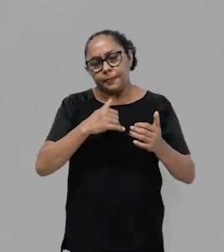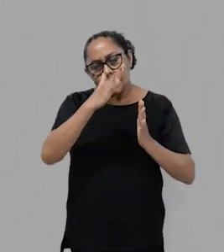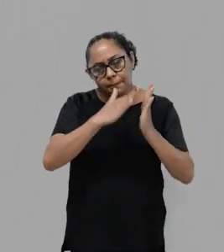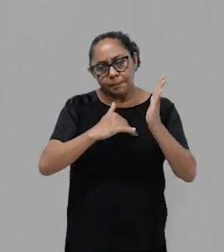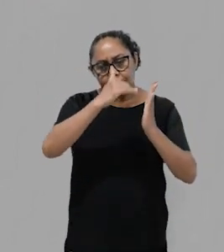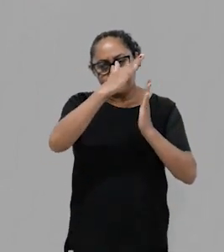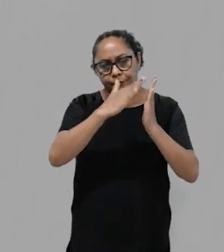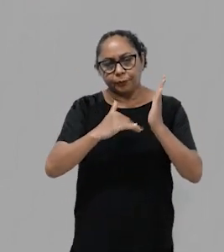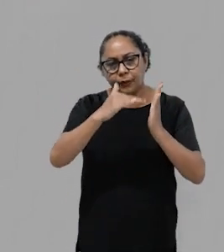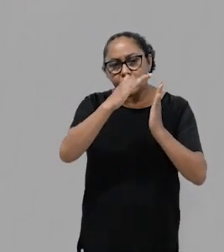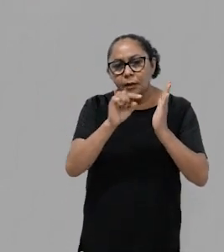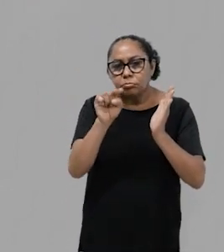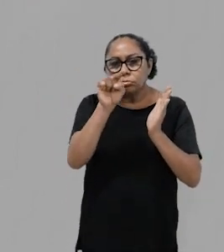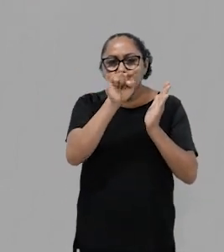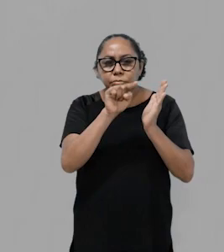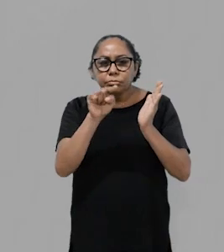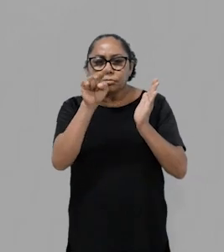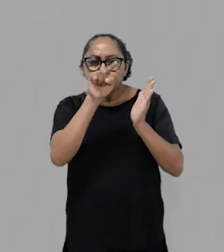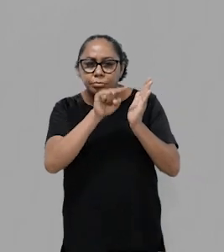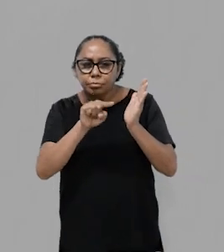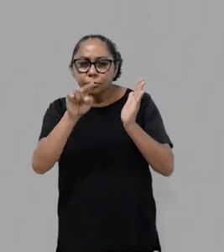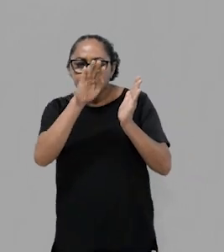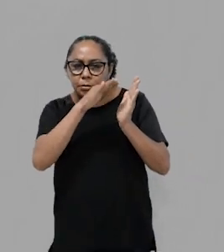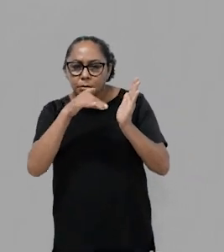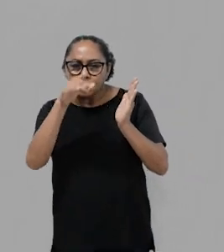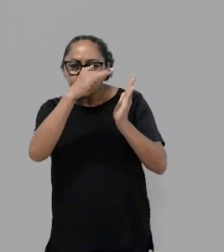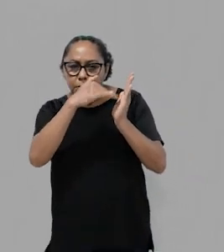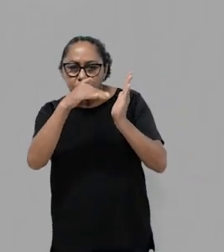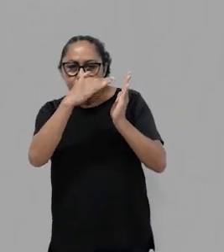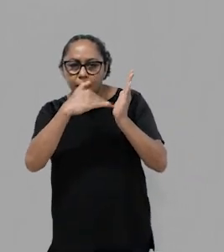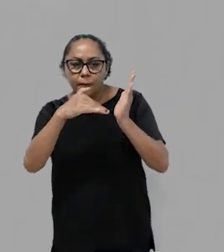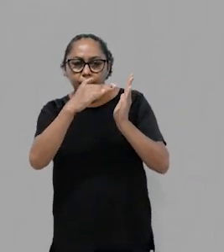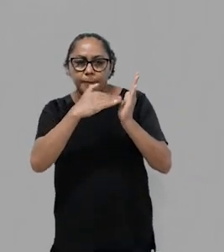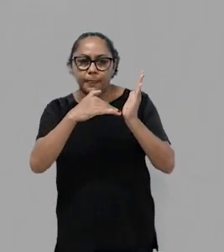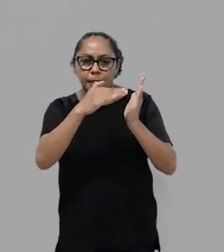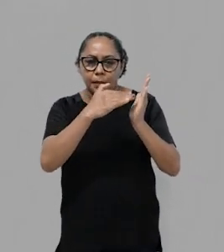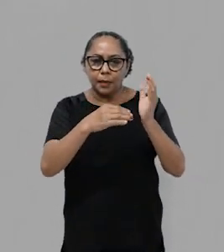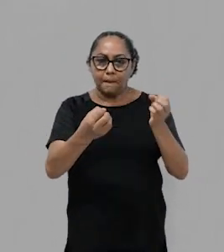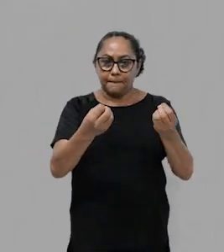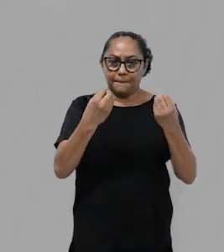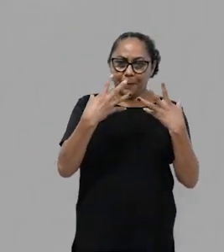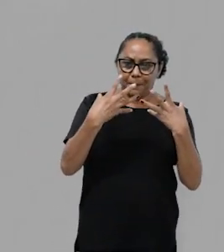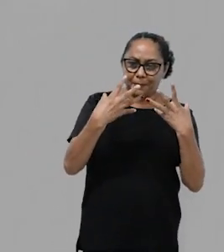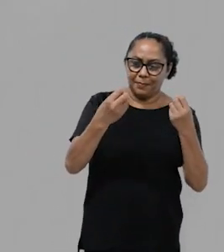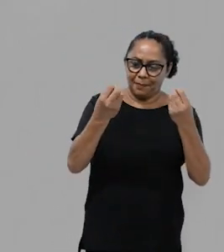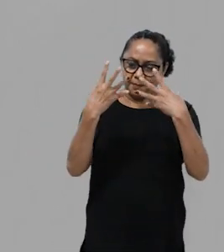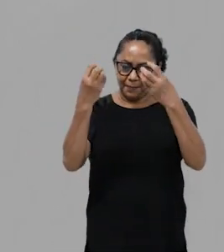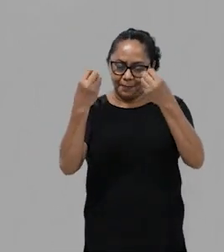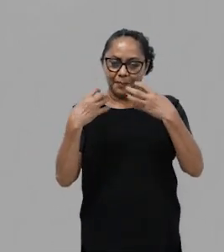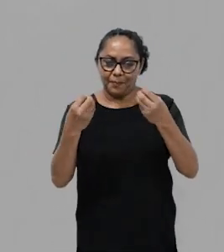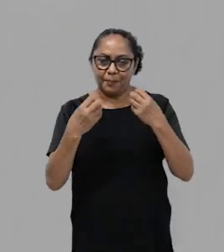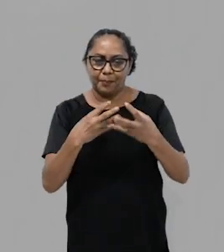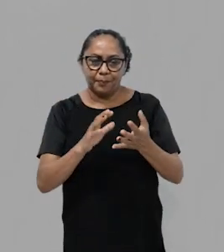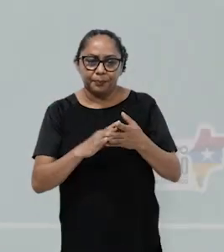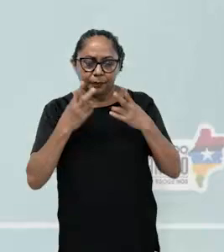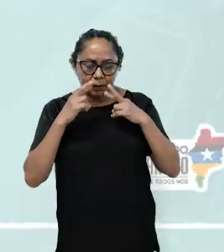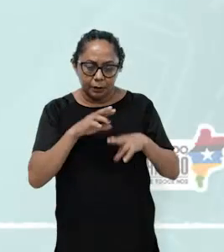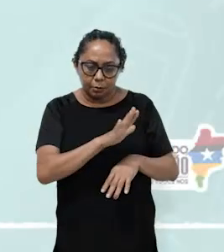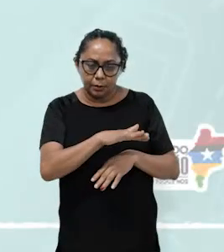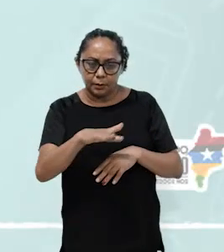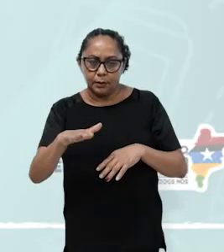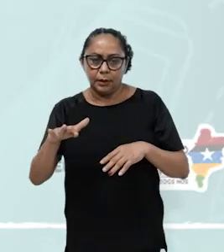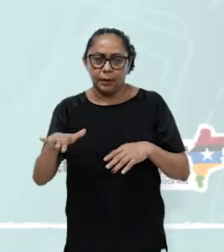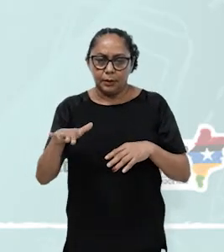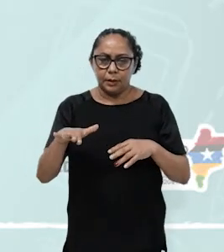circo. Tem muita obra dele que trata com isso. E é muito colorida, muito pop. É por causa disso que chama atenção, por exemplo, com crianças, quando você